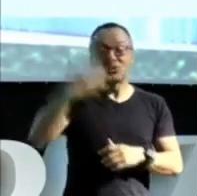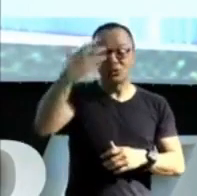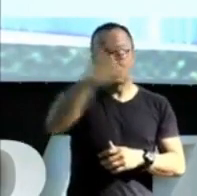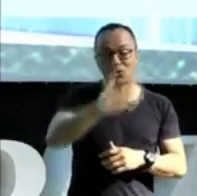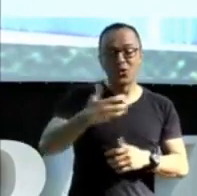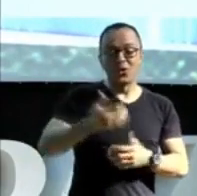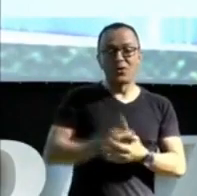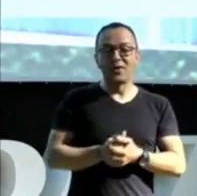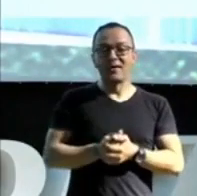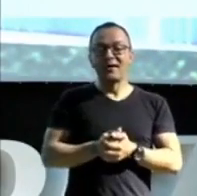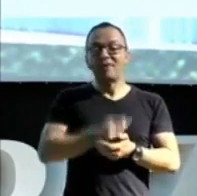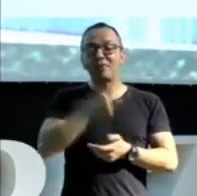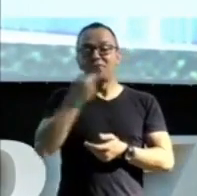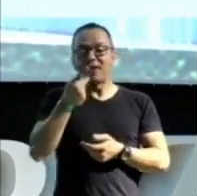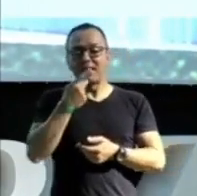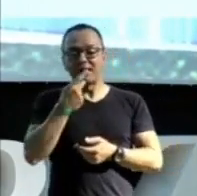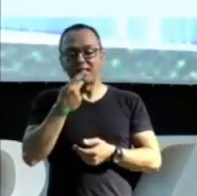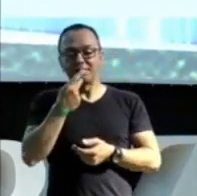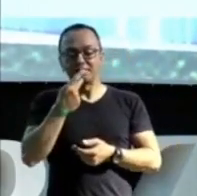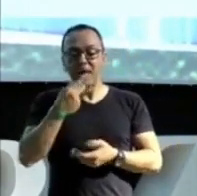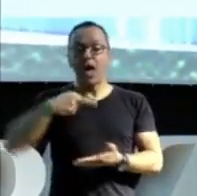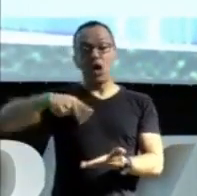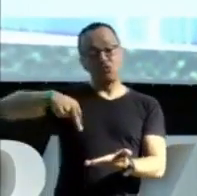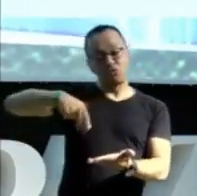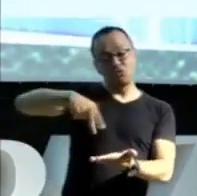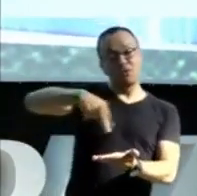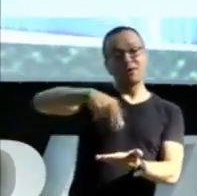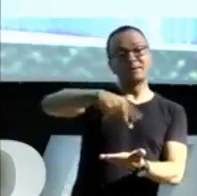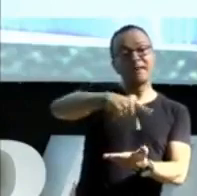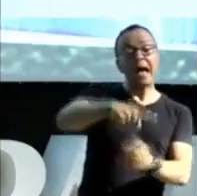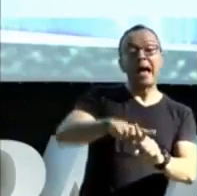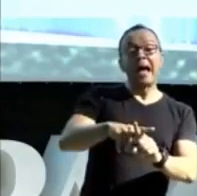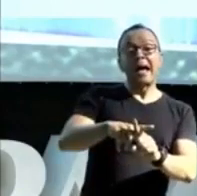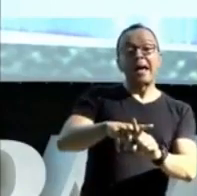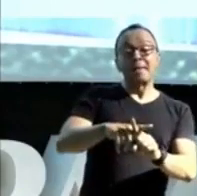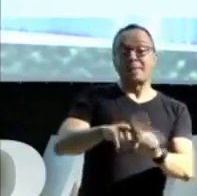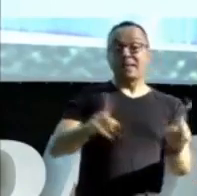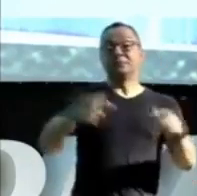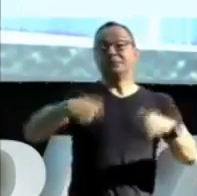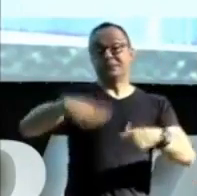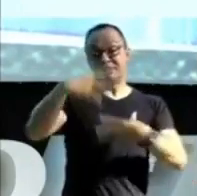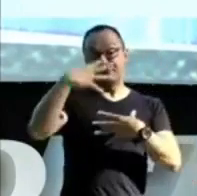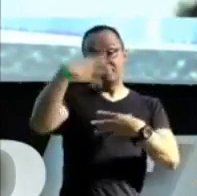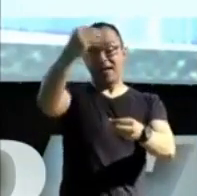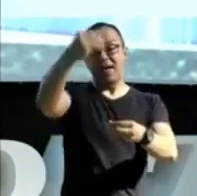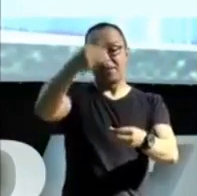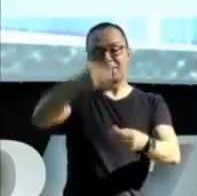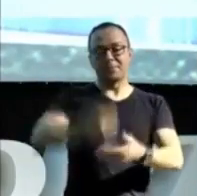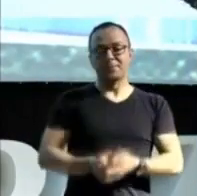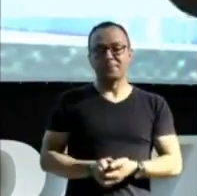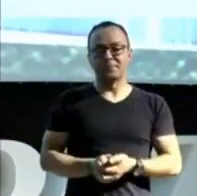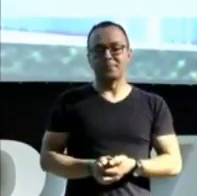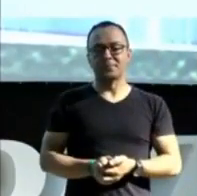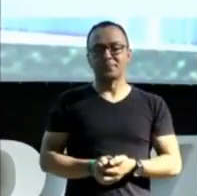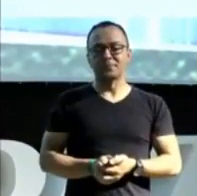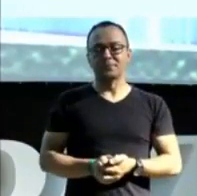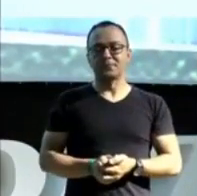andar com fé eu vou, pois a fé não costuma falhar. Não costuma, não, ela não